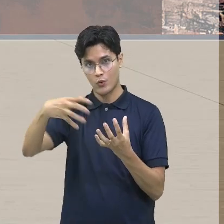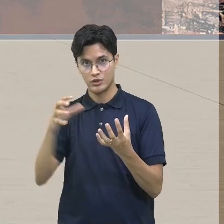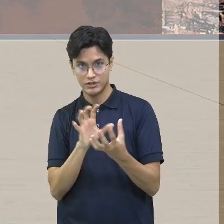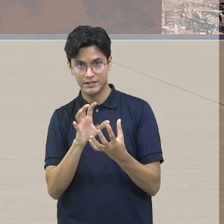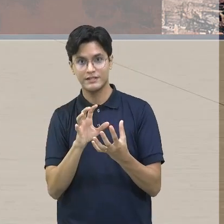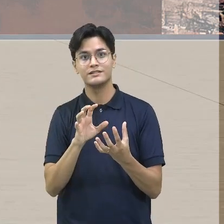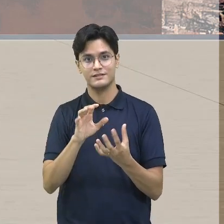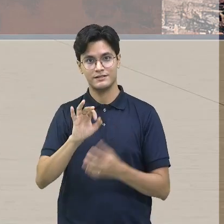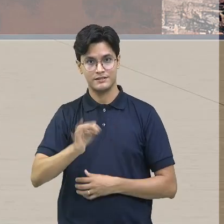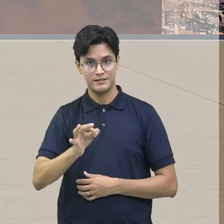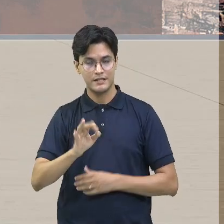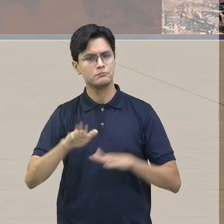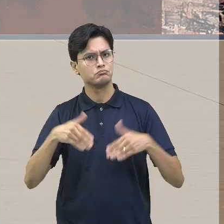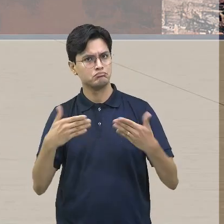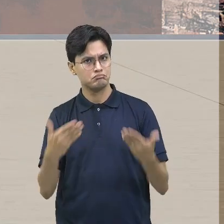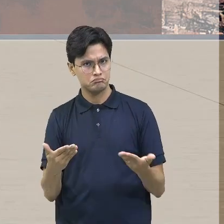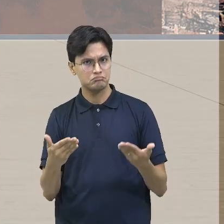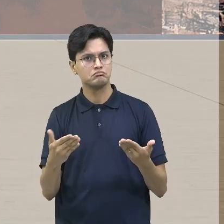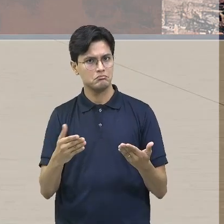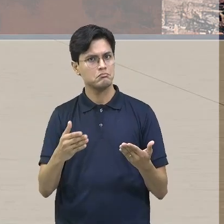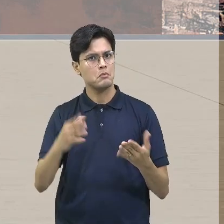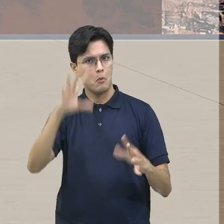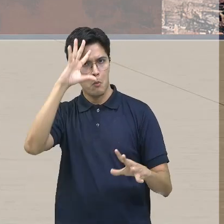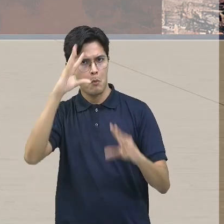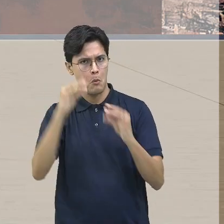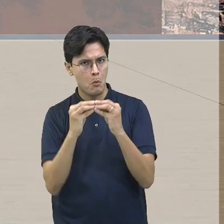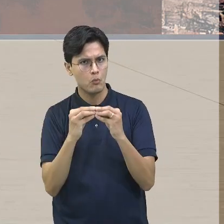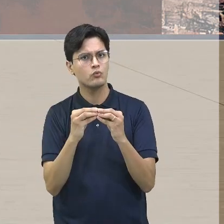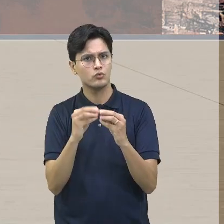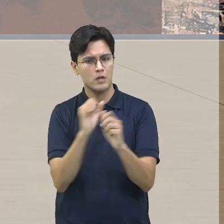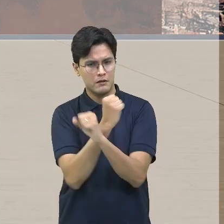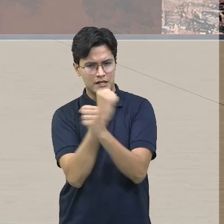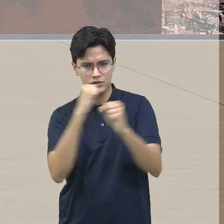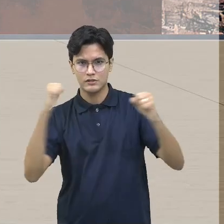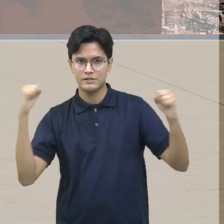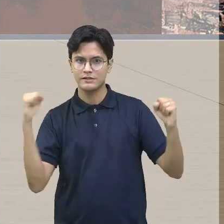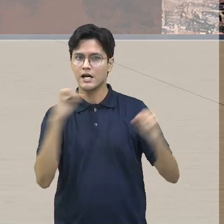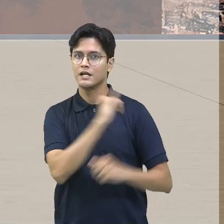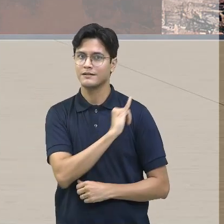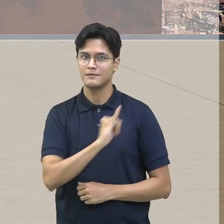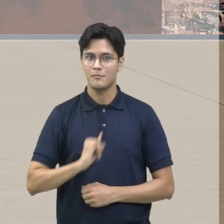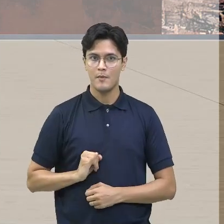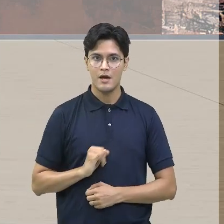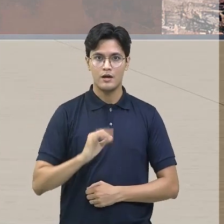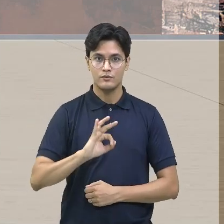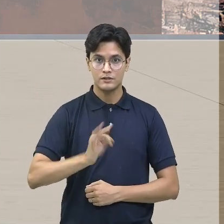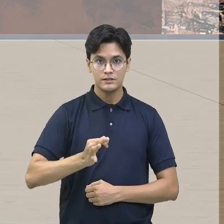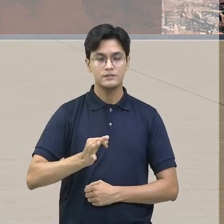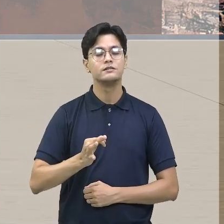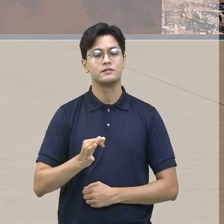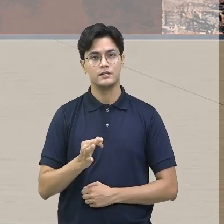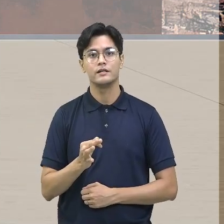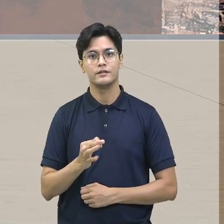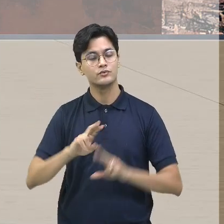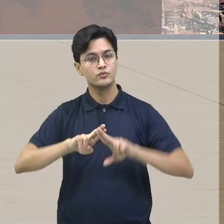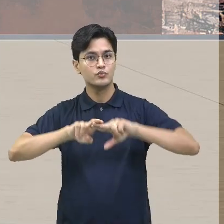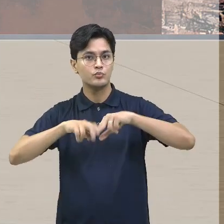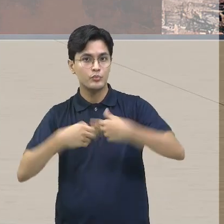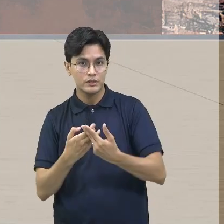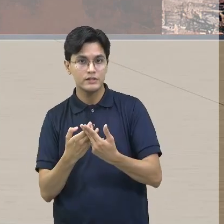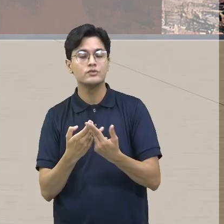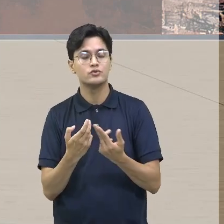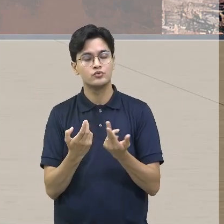tamanho desse império. E muito por isso, por conta da sua extensão